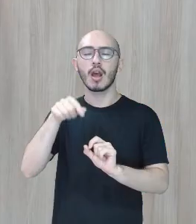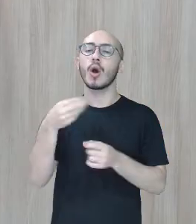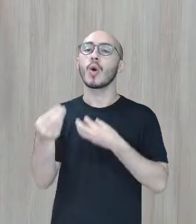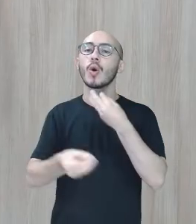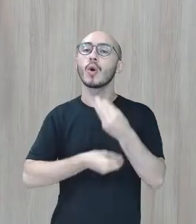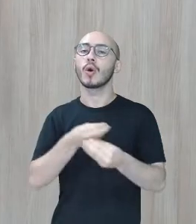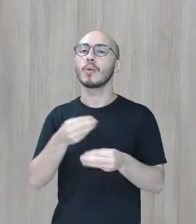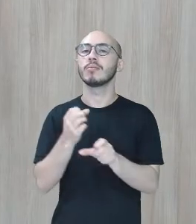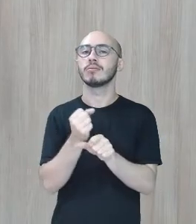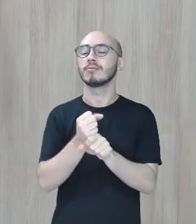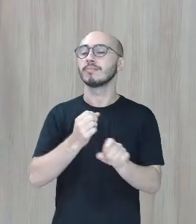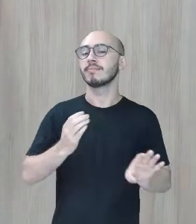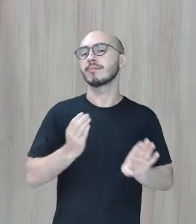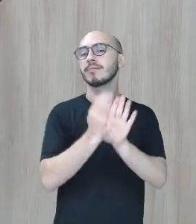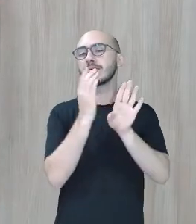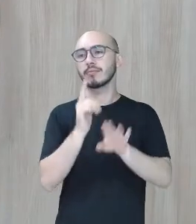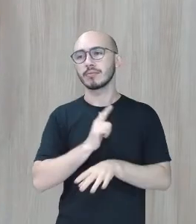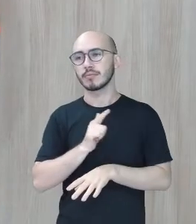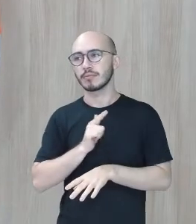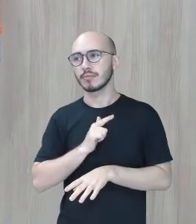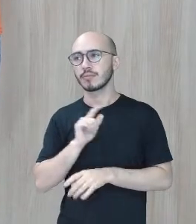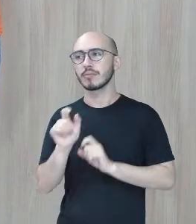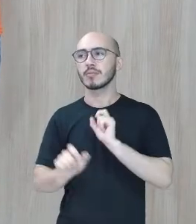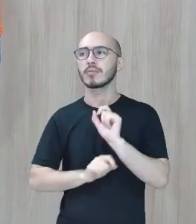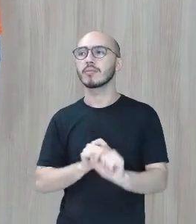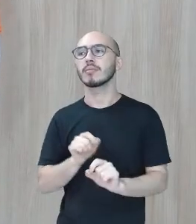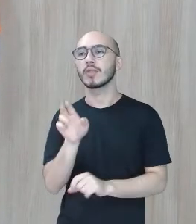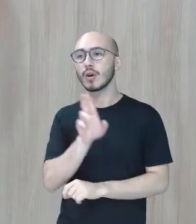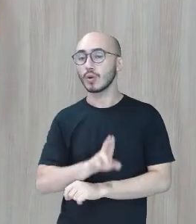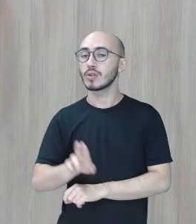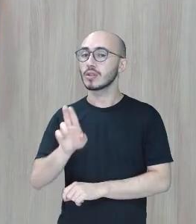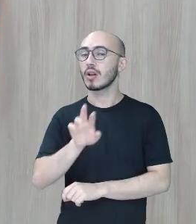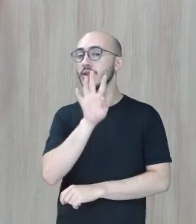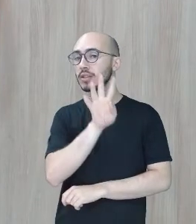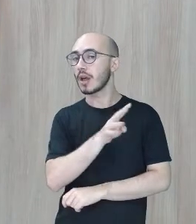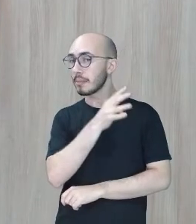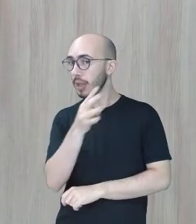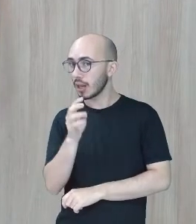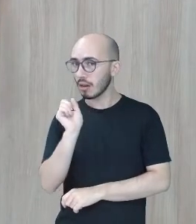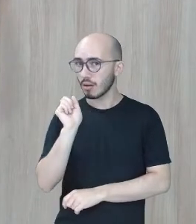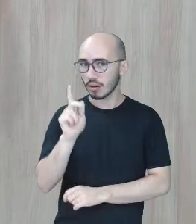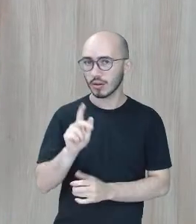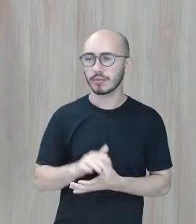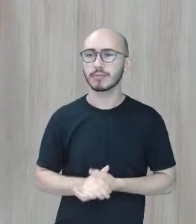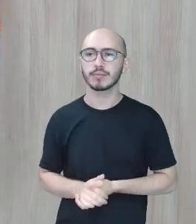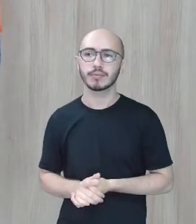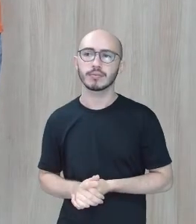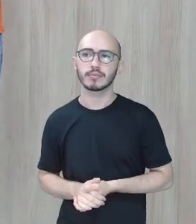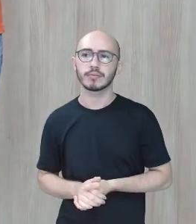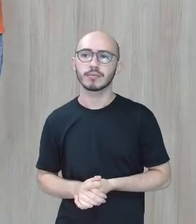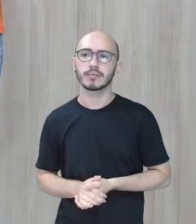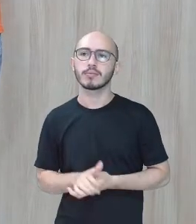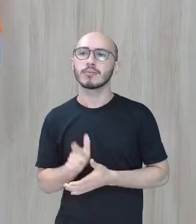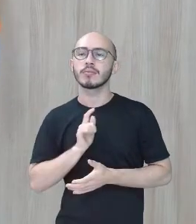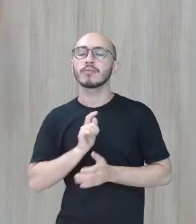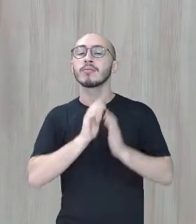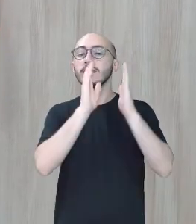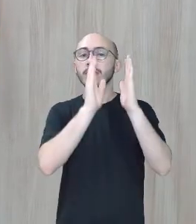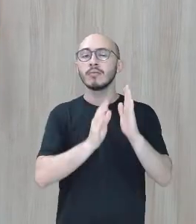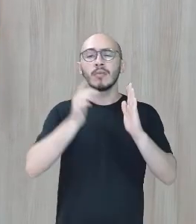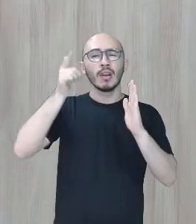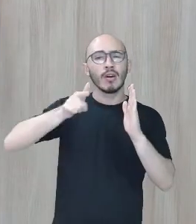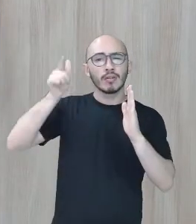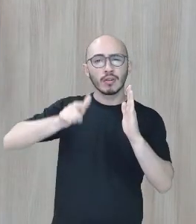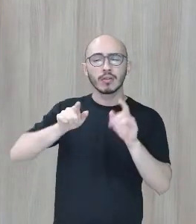você encontrar a média através das tabelas, certo? Essa coluna aí da frequência, ela é